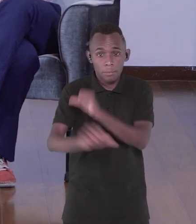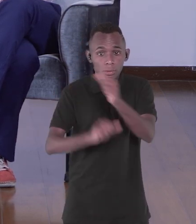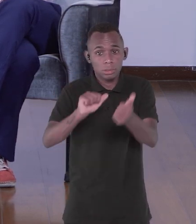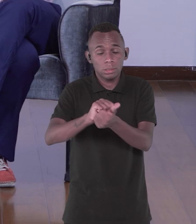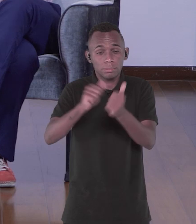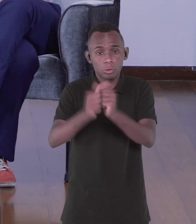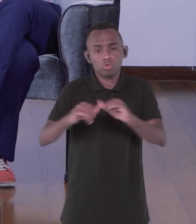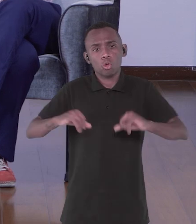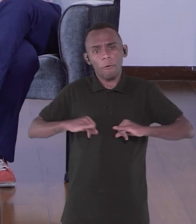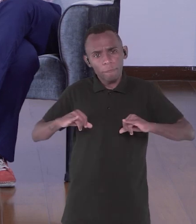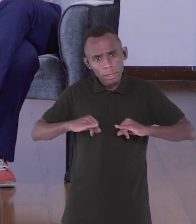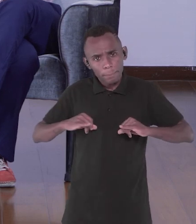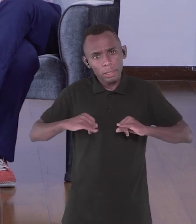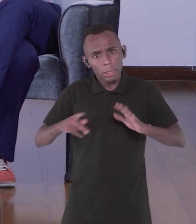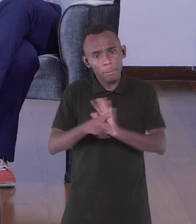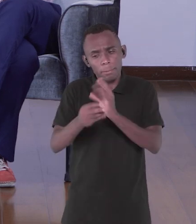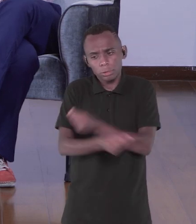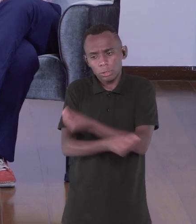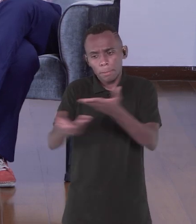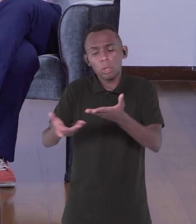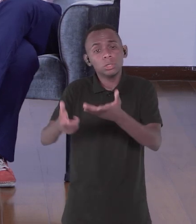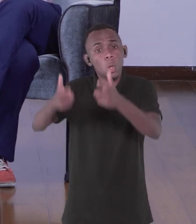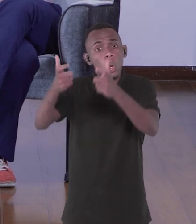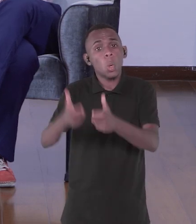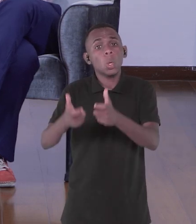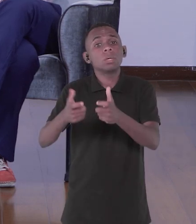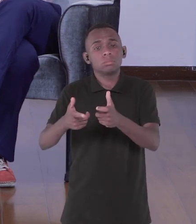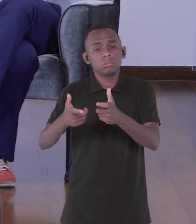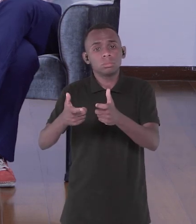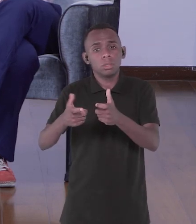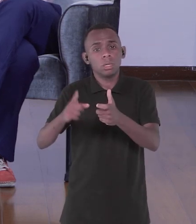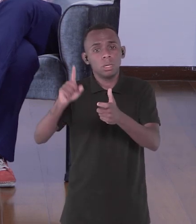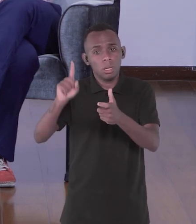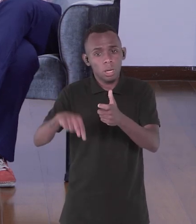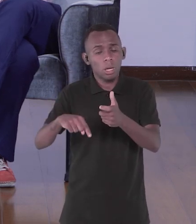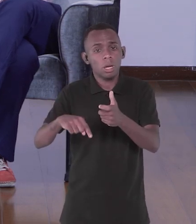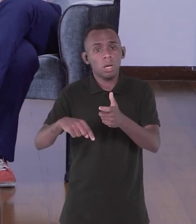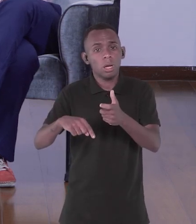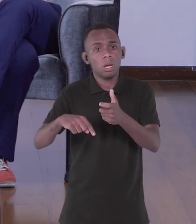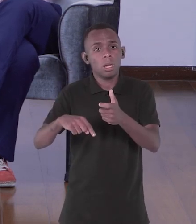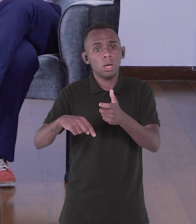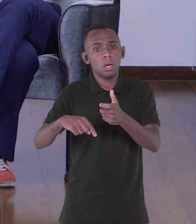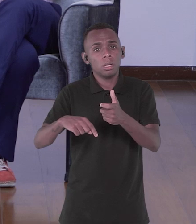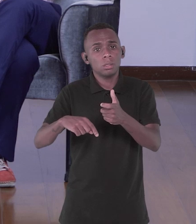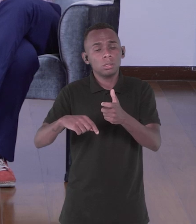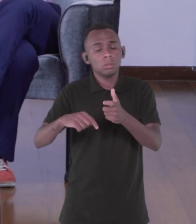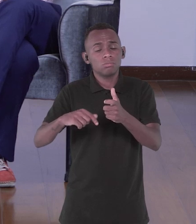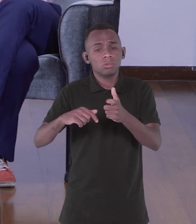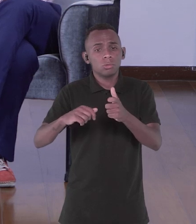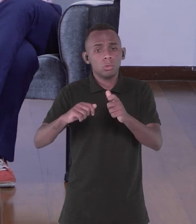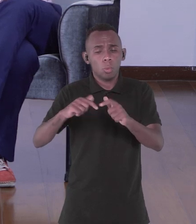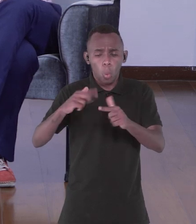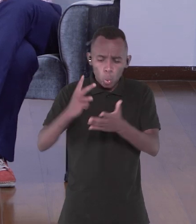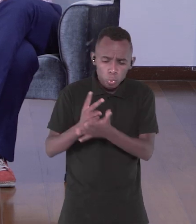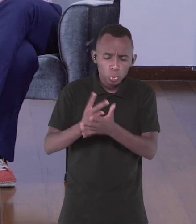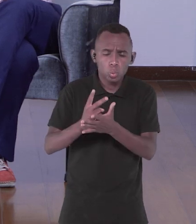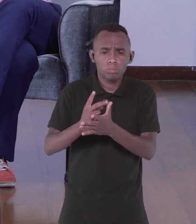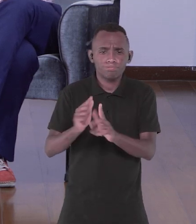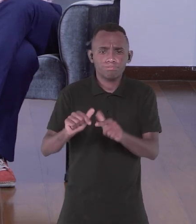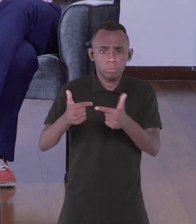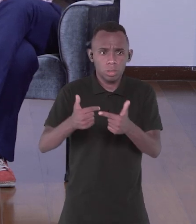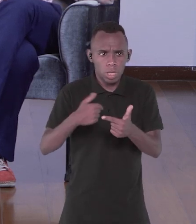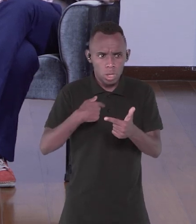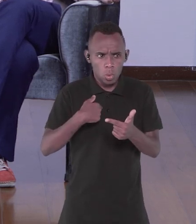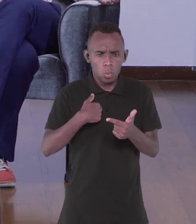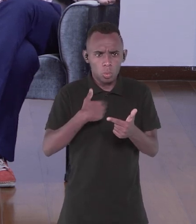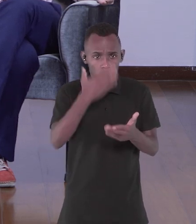da sanção para a população local. E aquele regime que acaba se endurecendo. Você está defendendo o